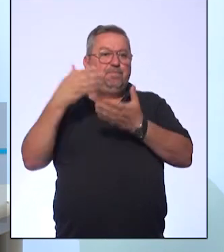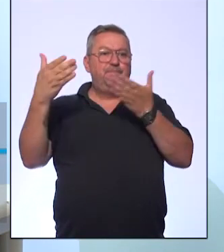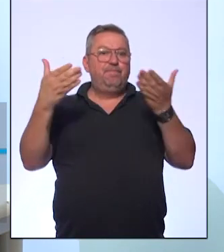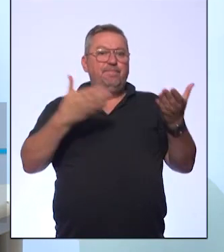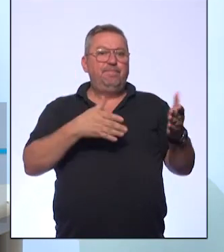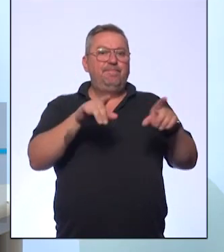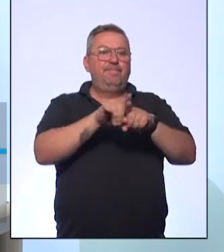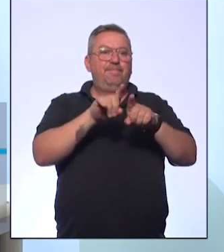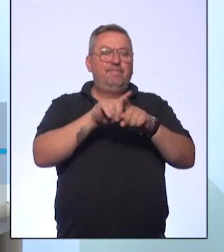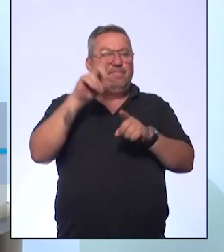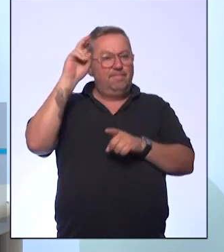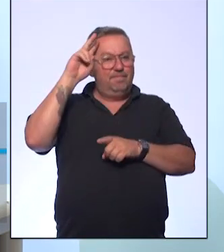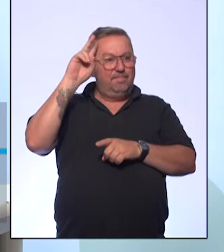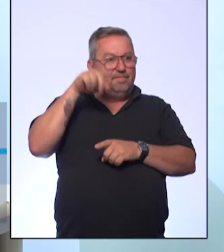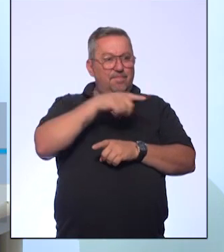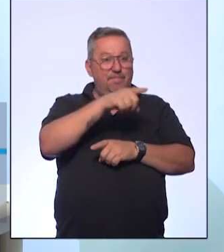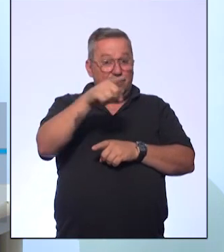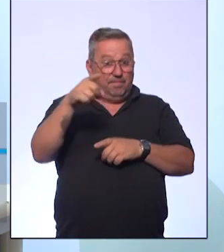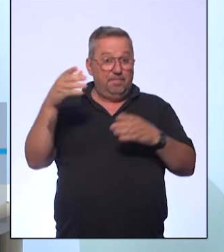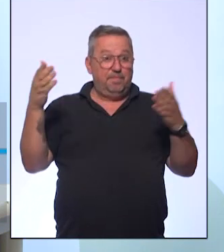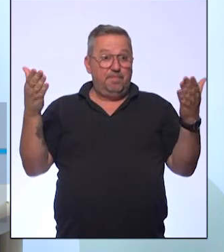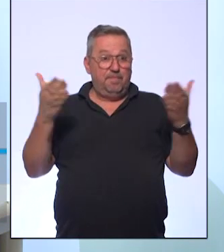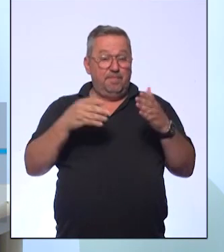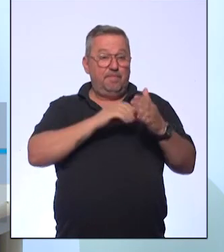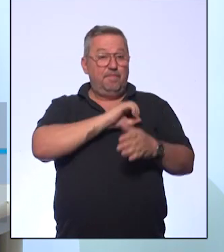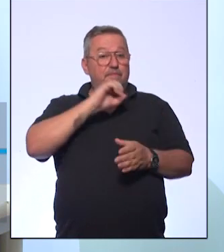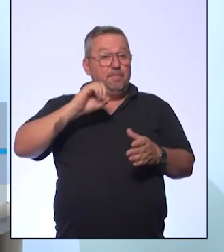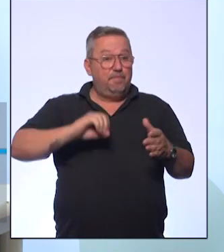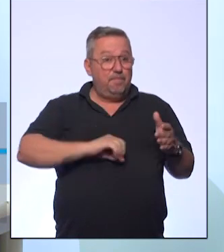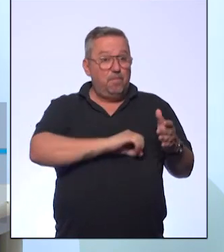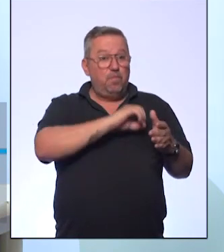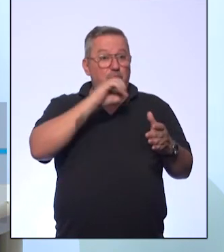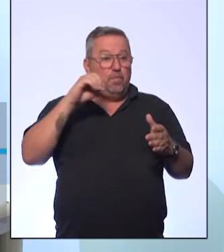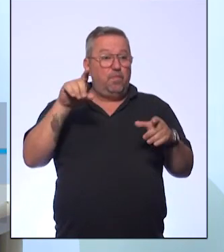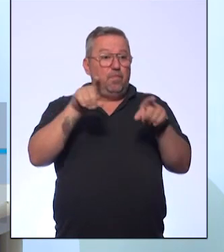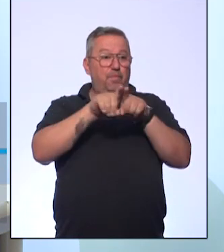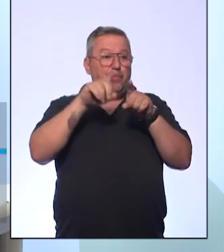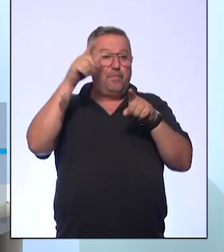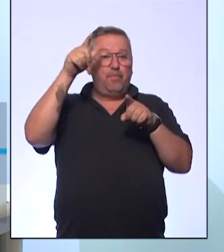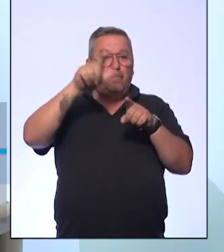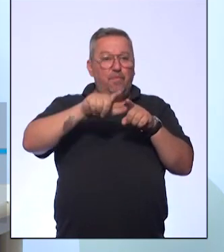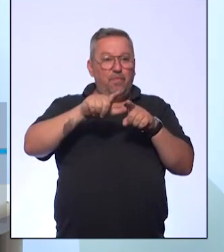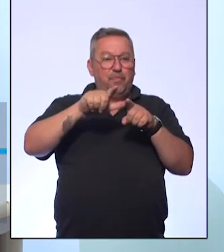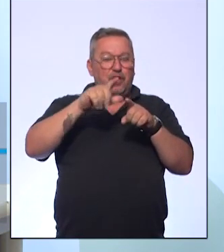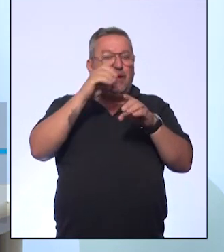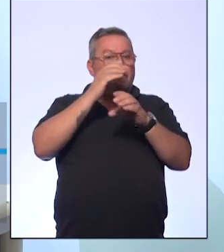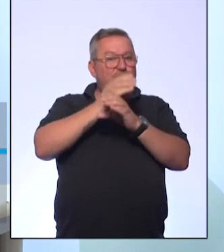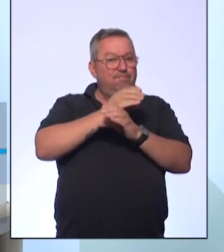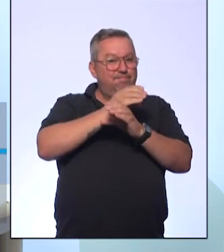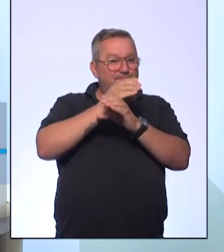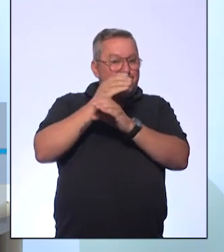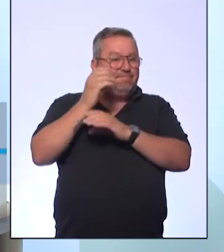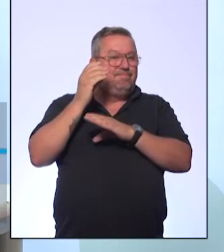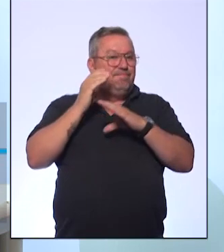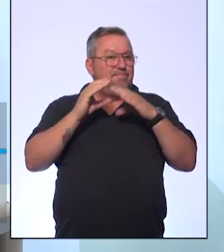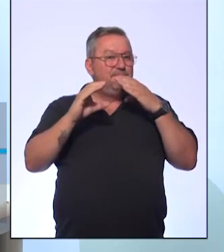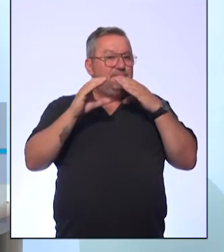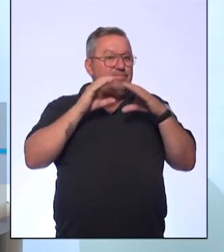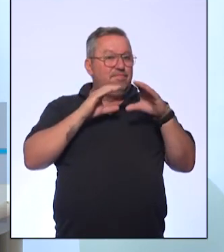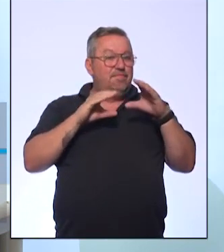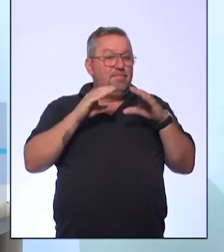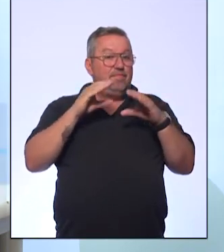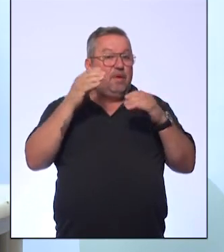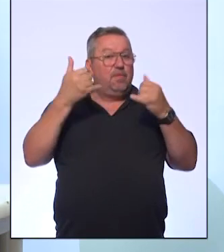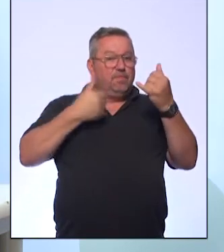E lembrando a vocês também que agora, aqui no Centro de Mídias, nós temos um outro canal de comunicação, que é o Conte